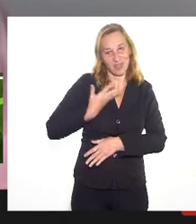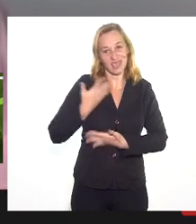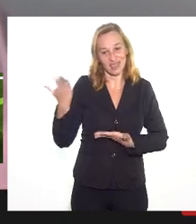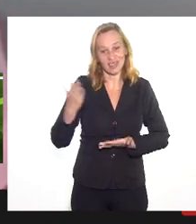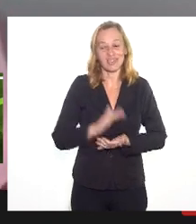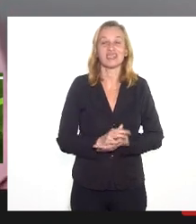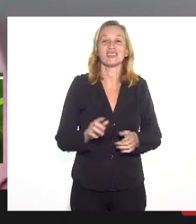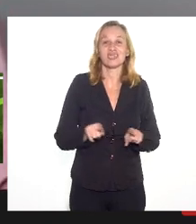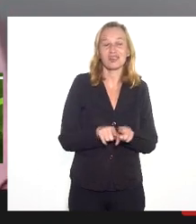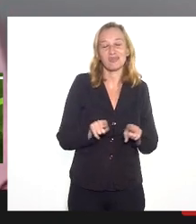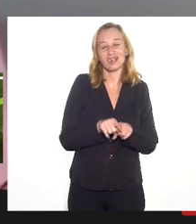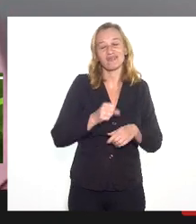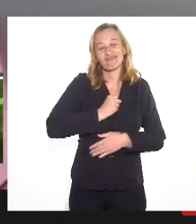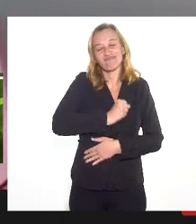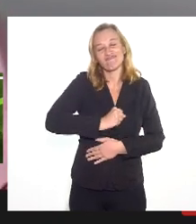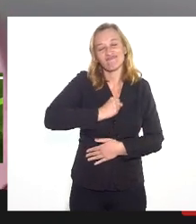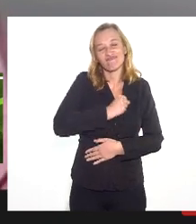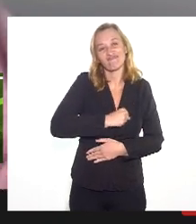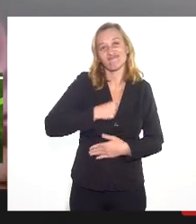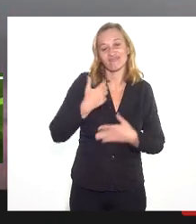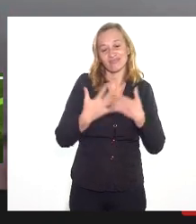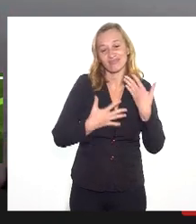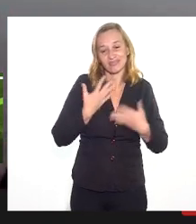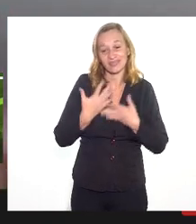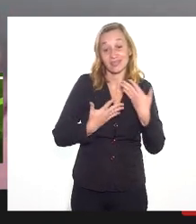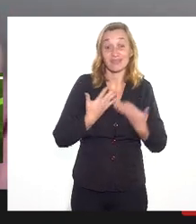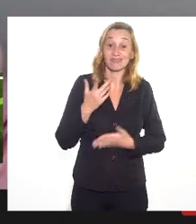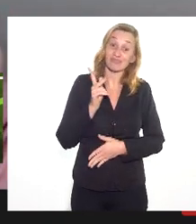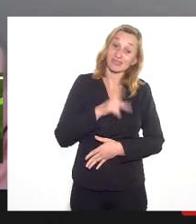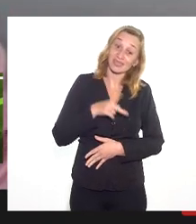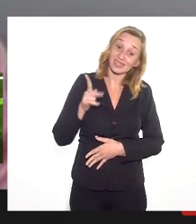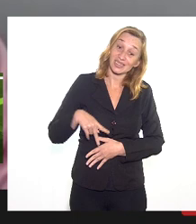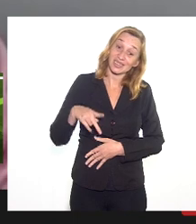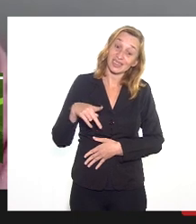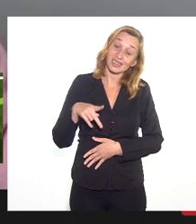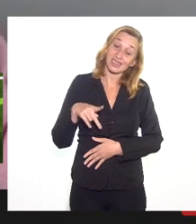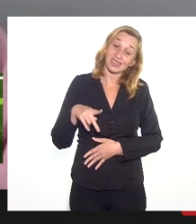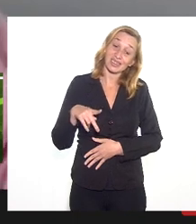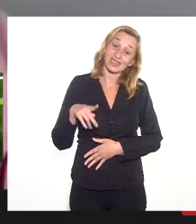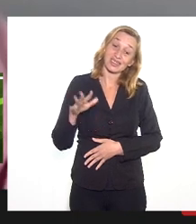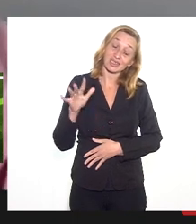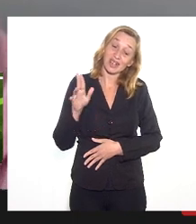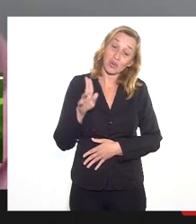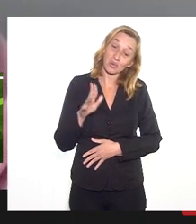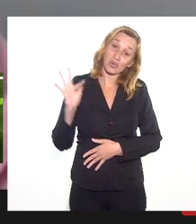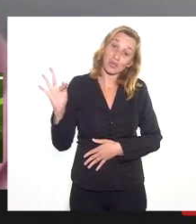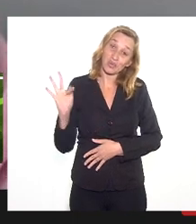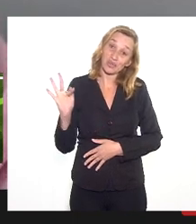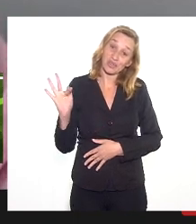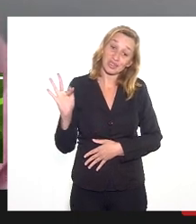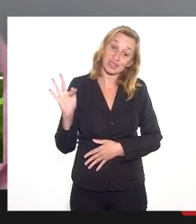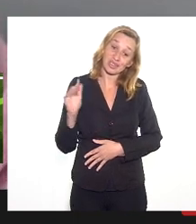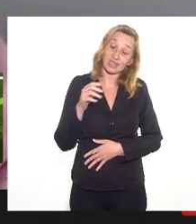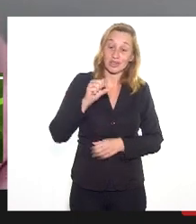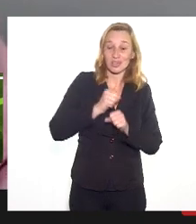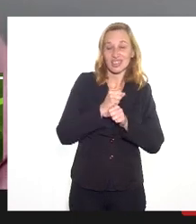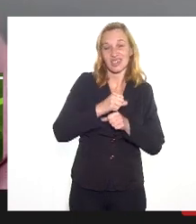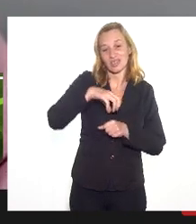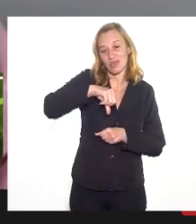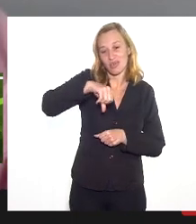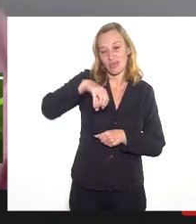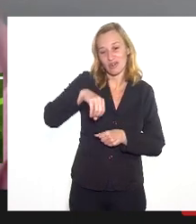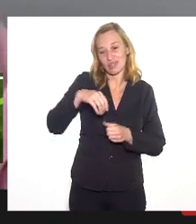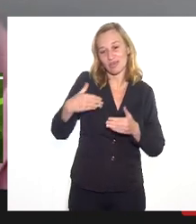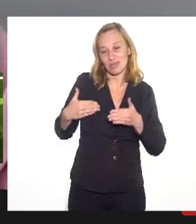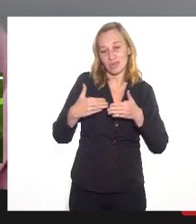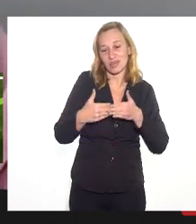com tristeza, com saudade, mas com alegria, lembrar de um professor da Faculdade de Educação da UF que, nos anos 90, me